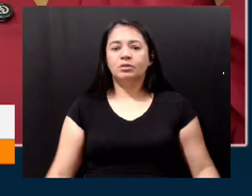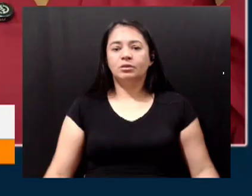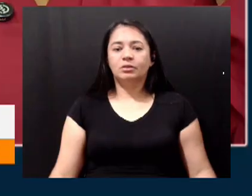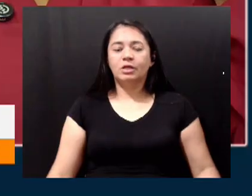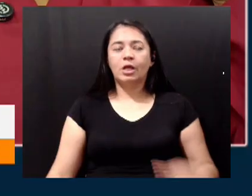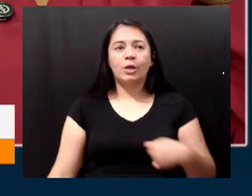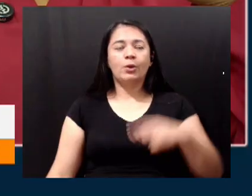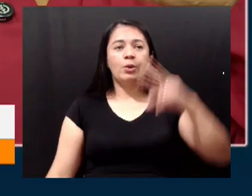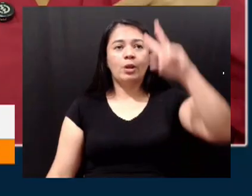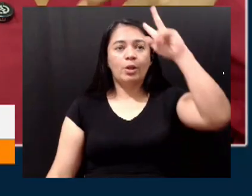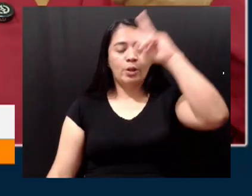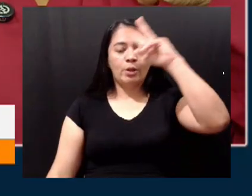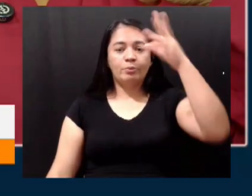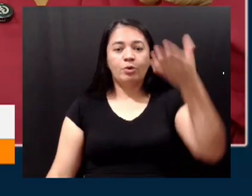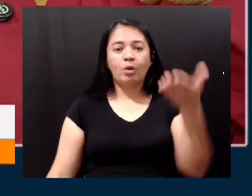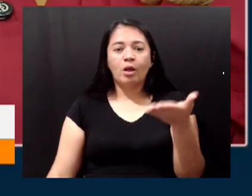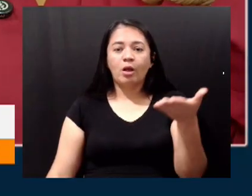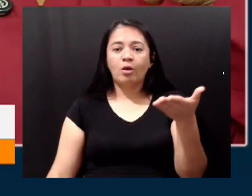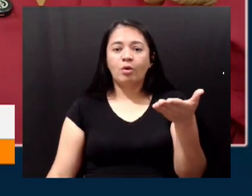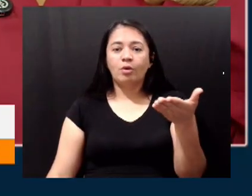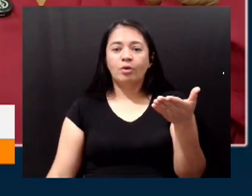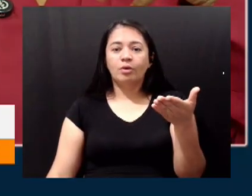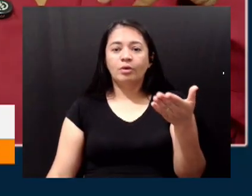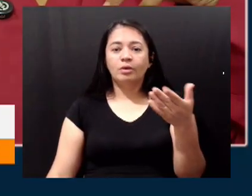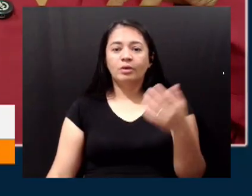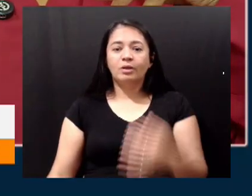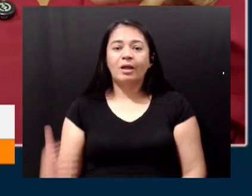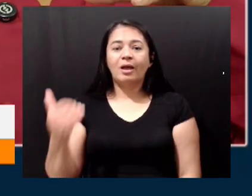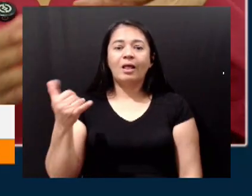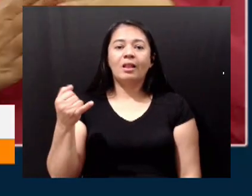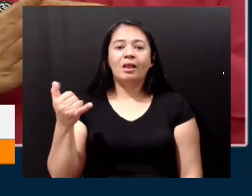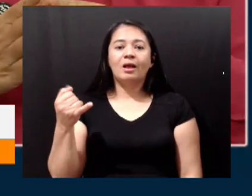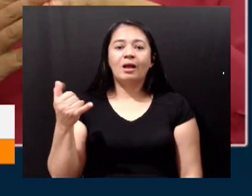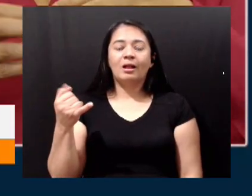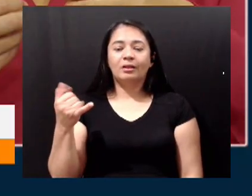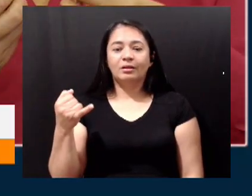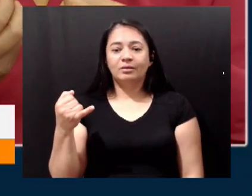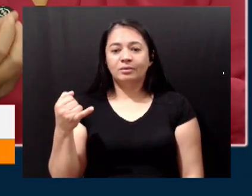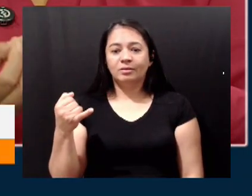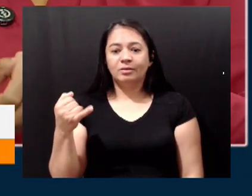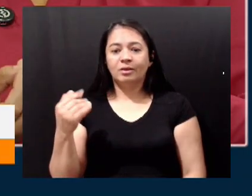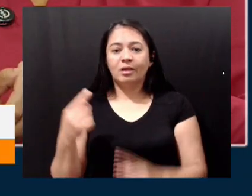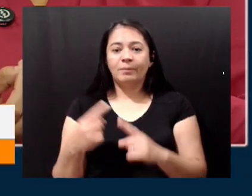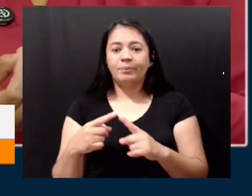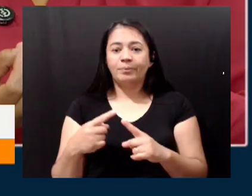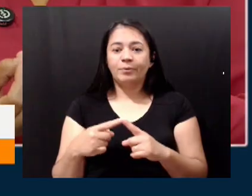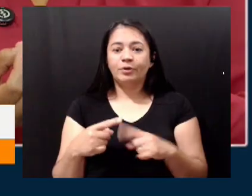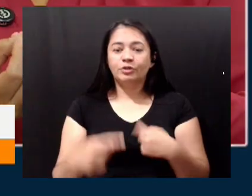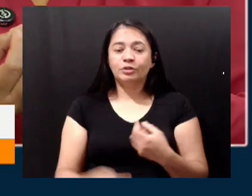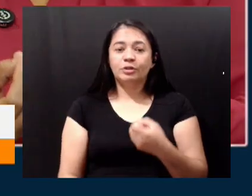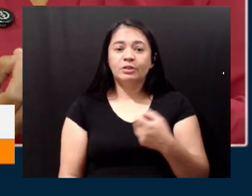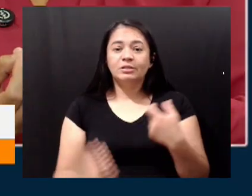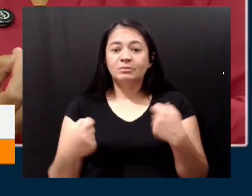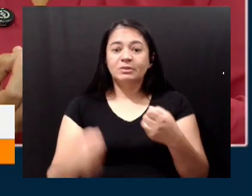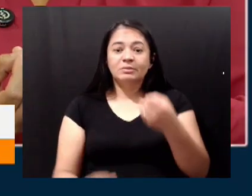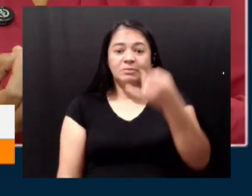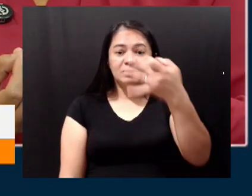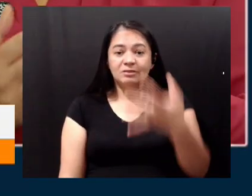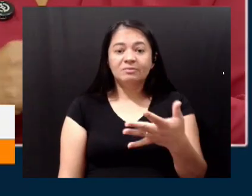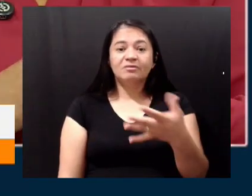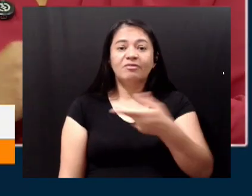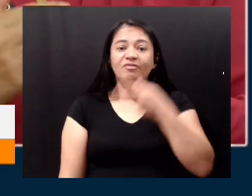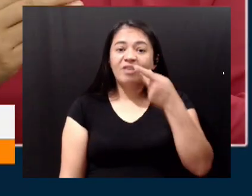agora sobre a questão das canetas, né, porque a gente precisa falar a verdade para o nosso